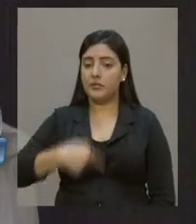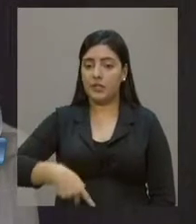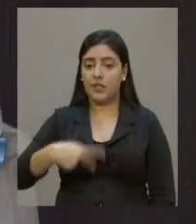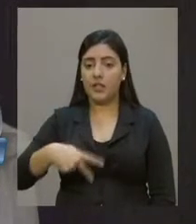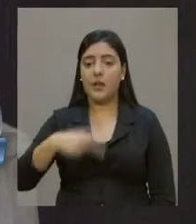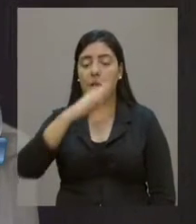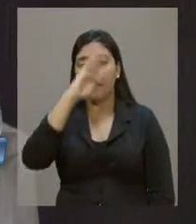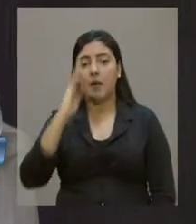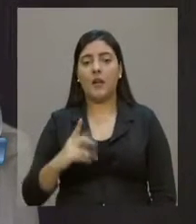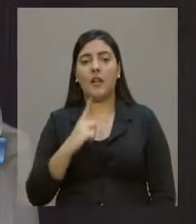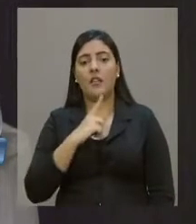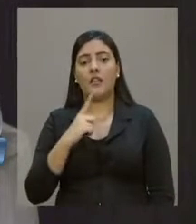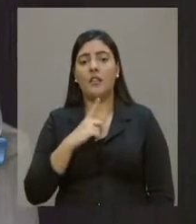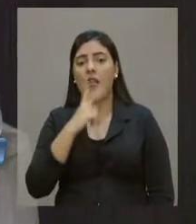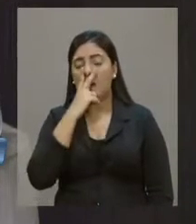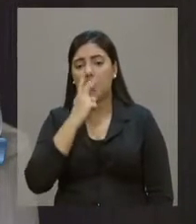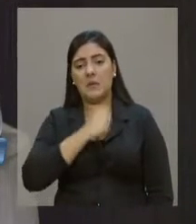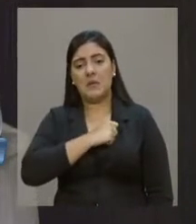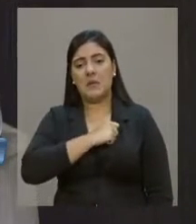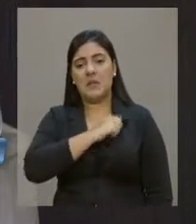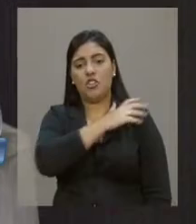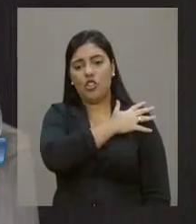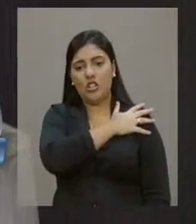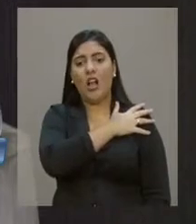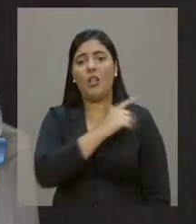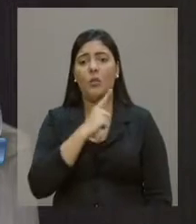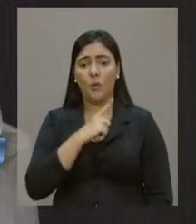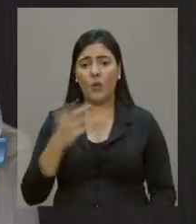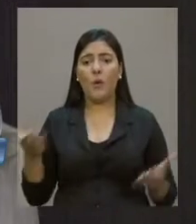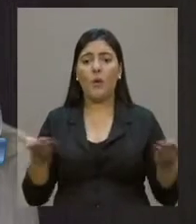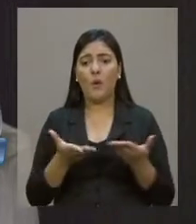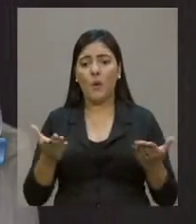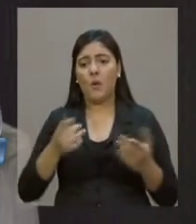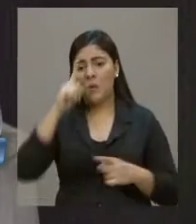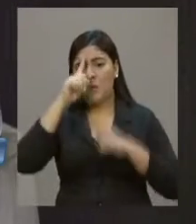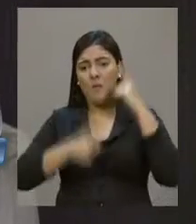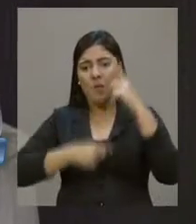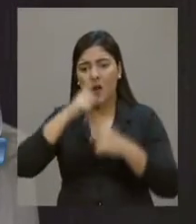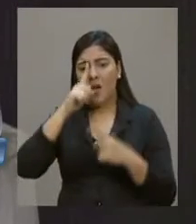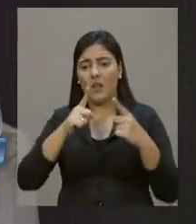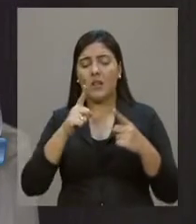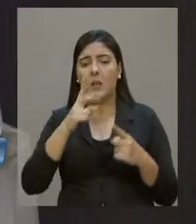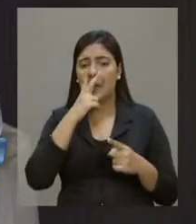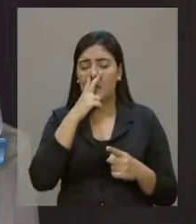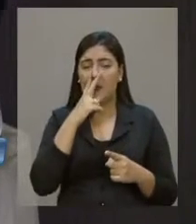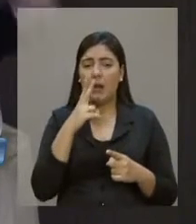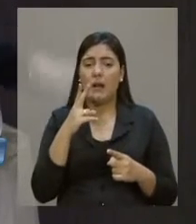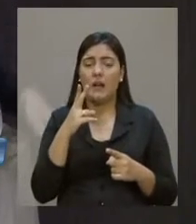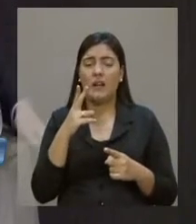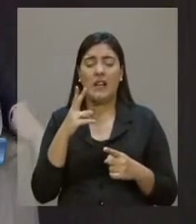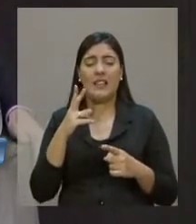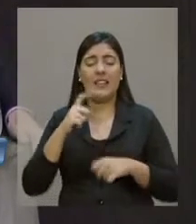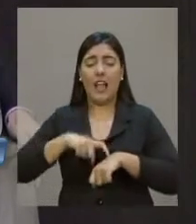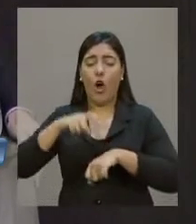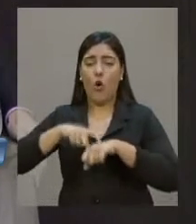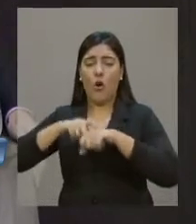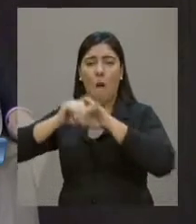que o Brasil vive uma ditadura sutil. As ditaduras, elas não chegam de pronto, elas não chegam de